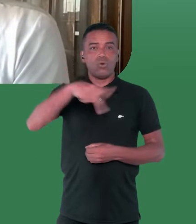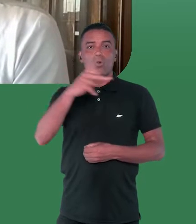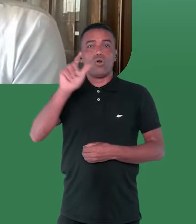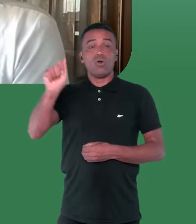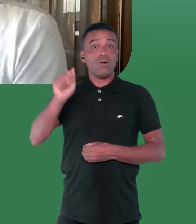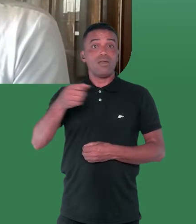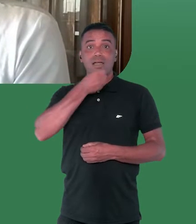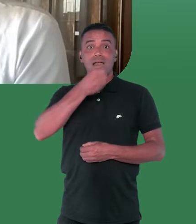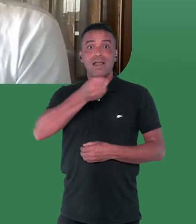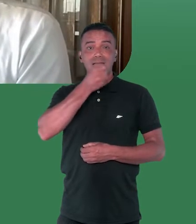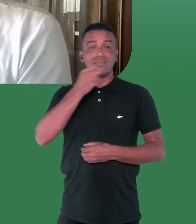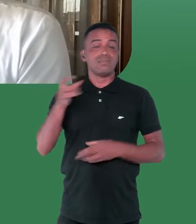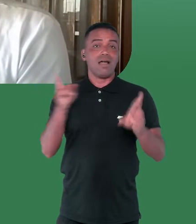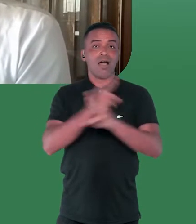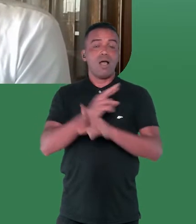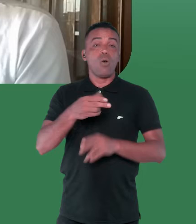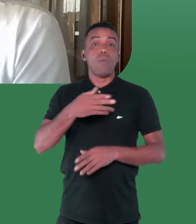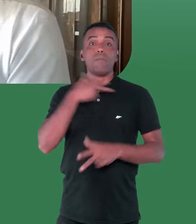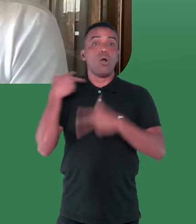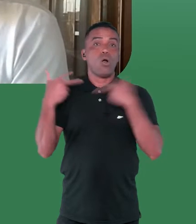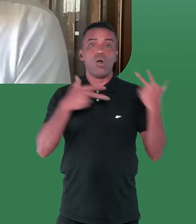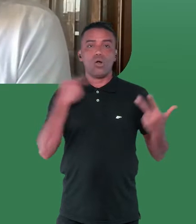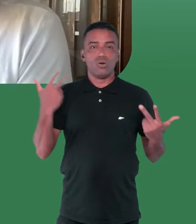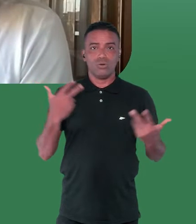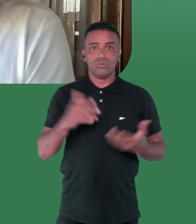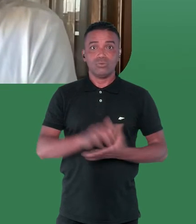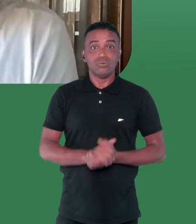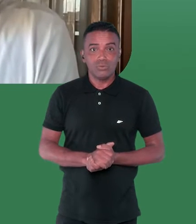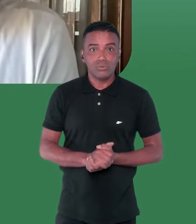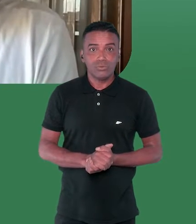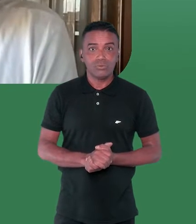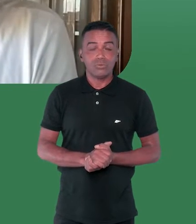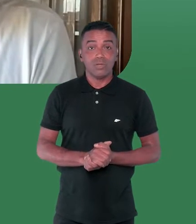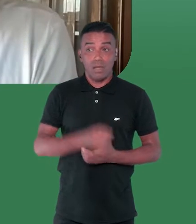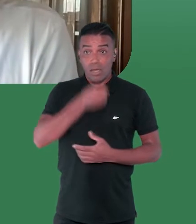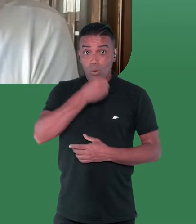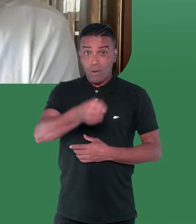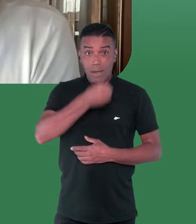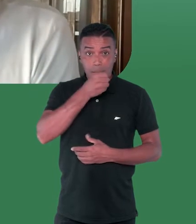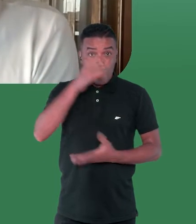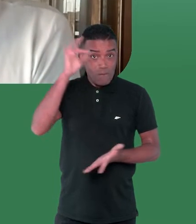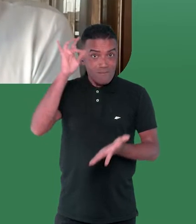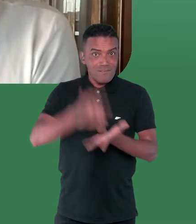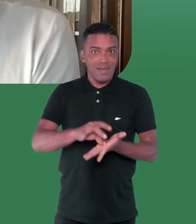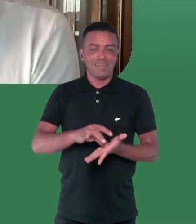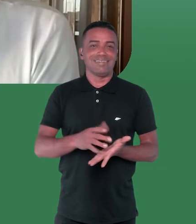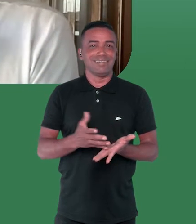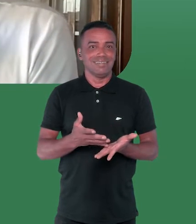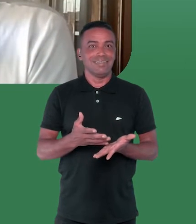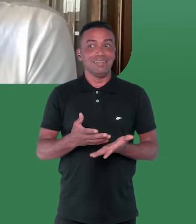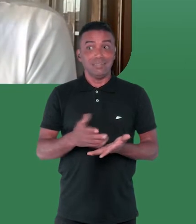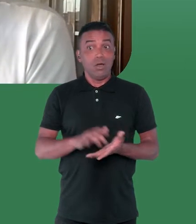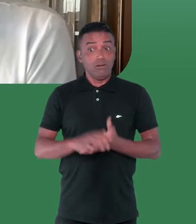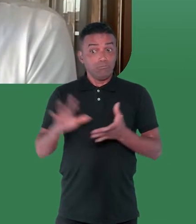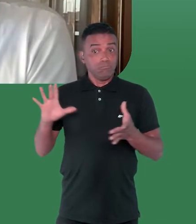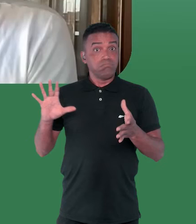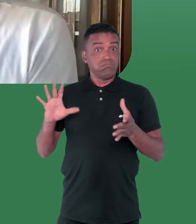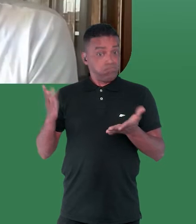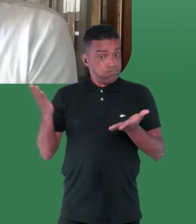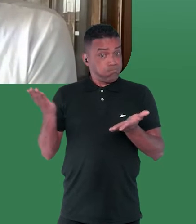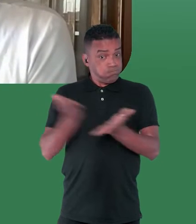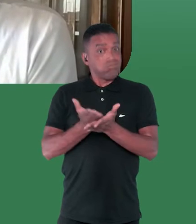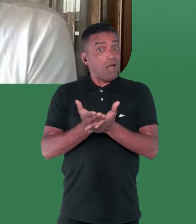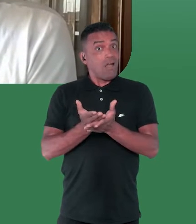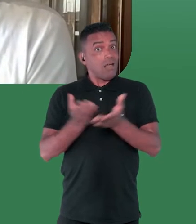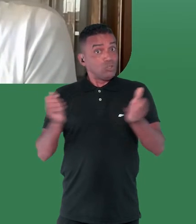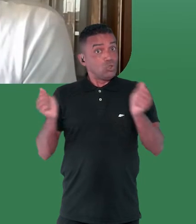tem a relação dos mortos. E entrou eu falando, eu falei assim, eu sou repórter de verdade. E ele agarrou comigo na amizade e falou assim,